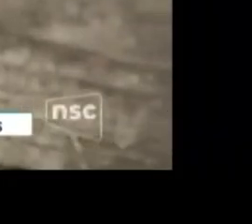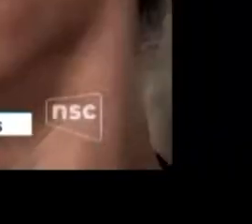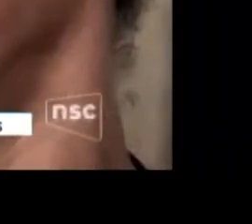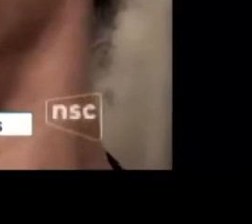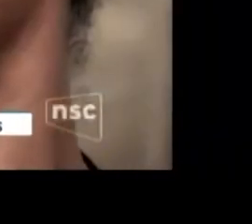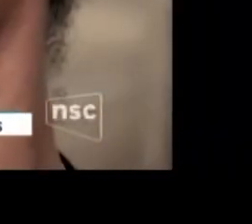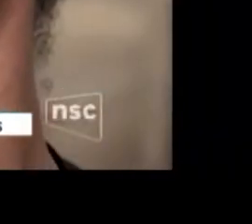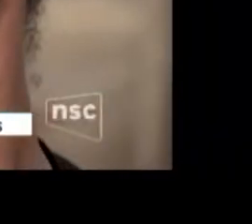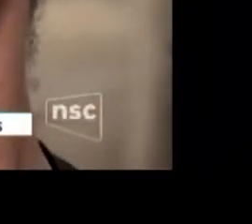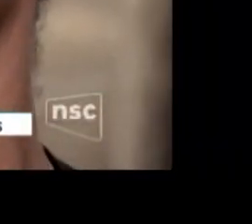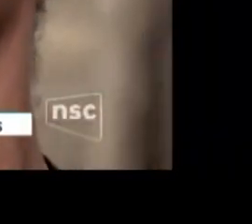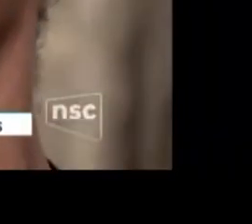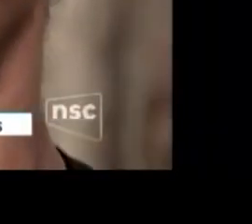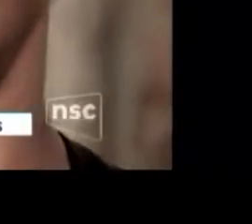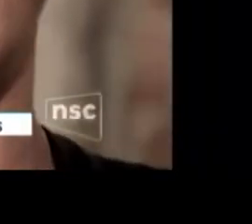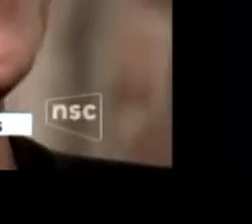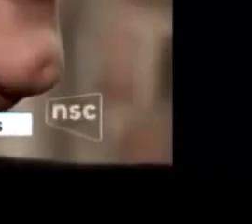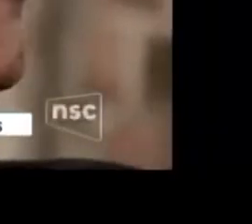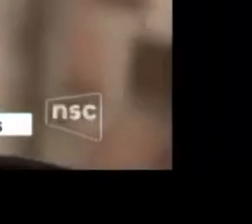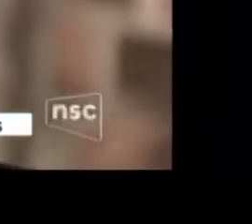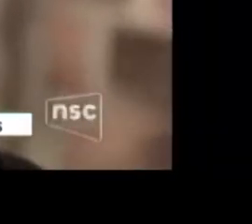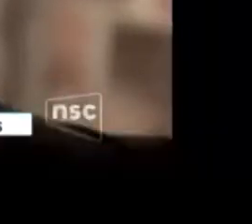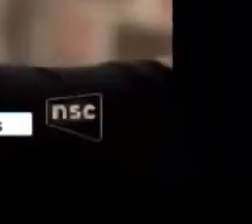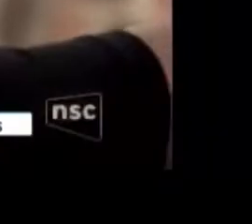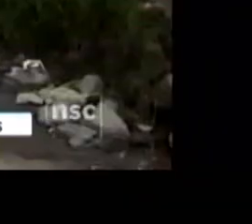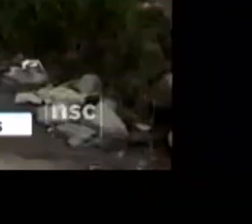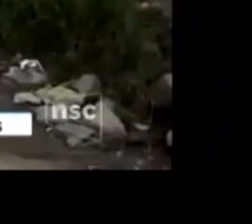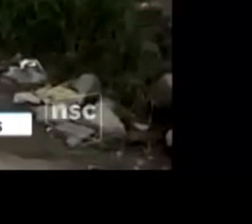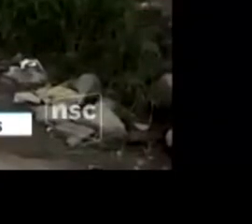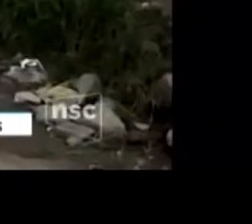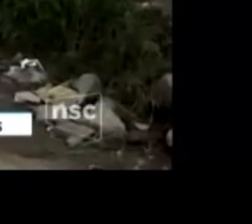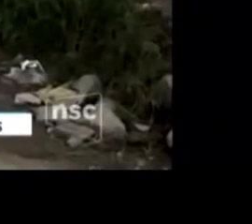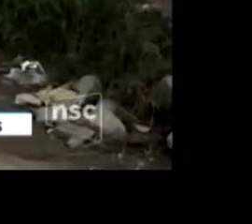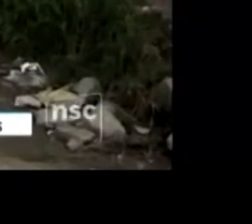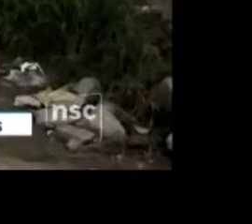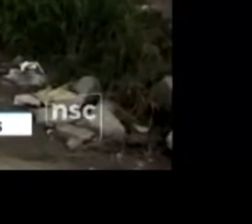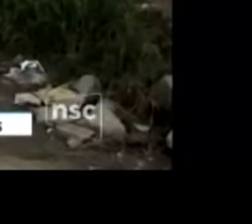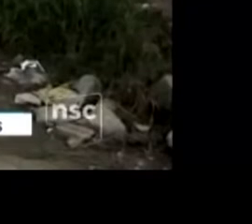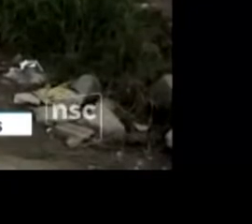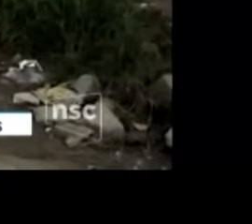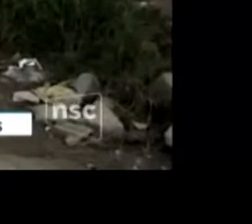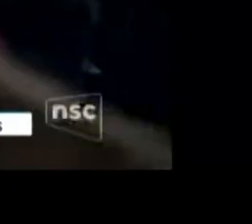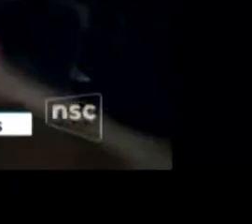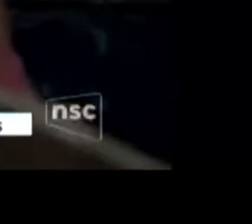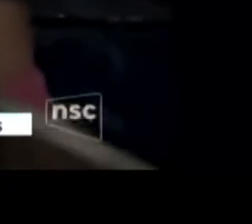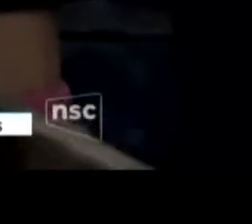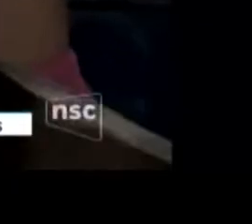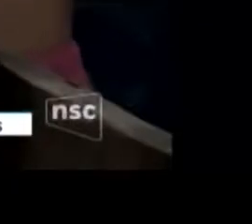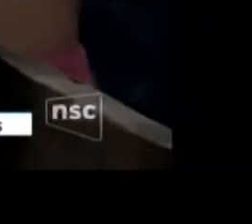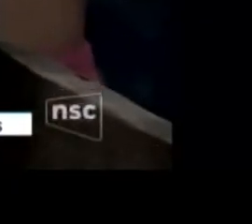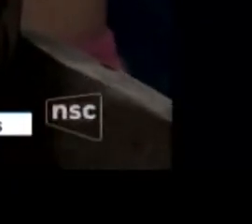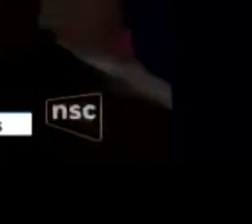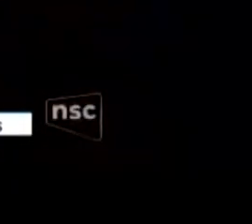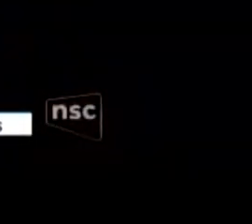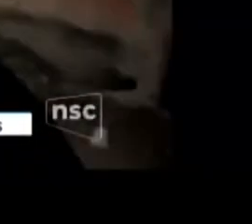parecida a vizinha Luciana alimenta as cinco filhos e três netos catando e vendendo reciclados